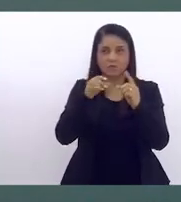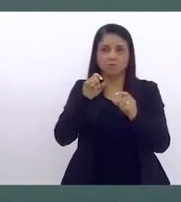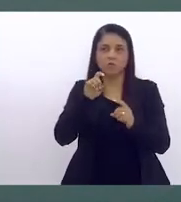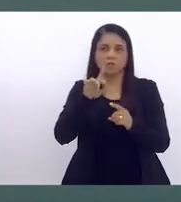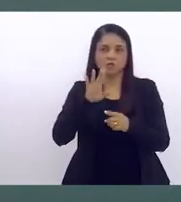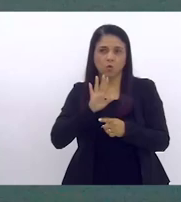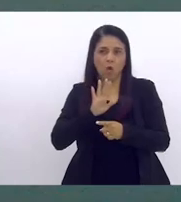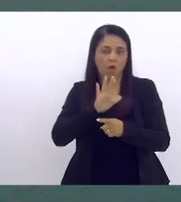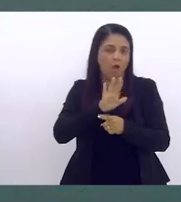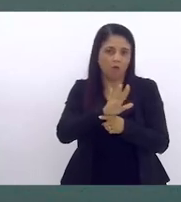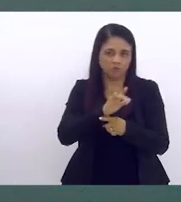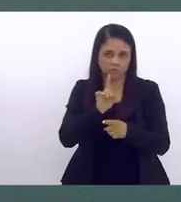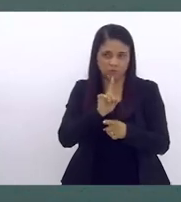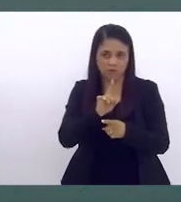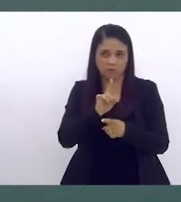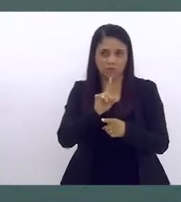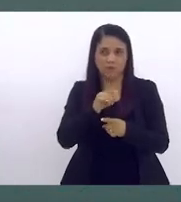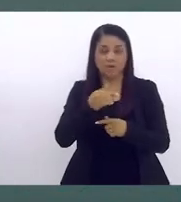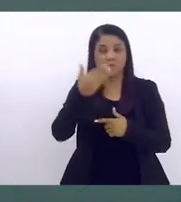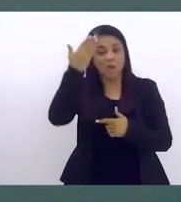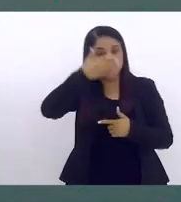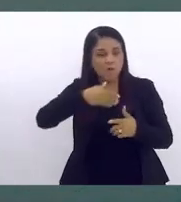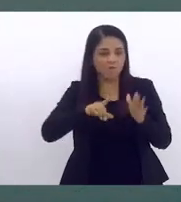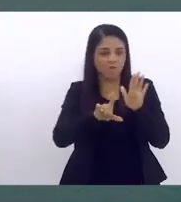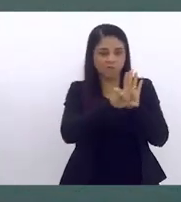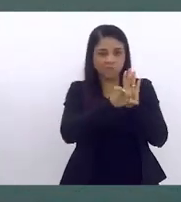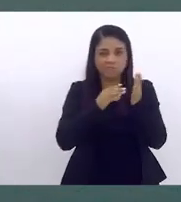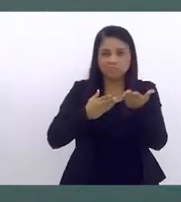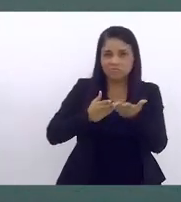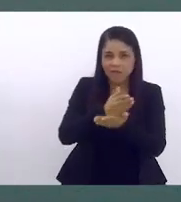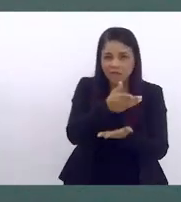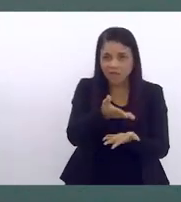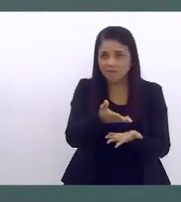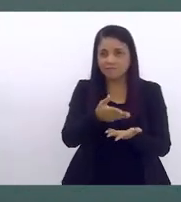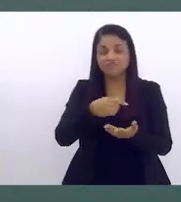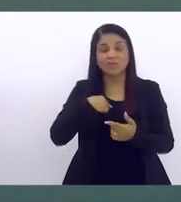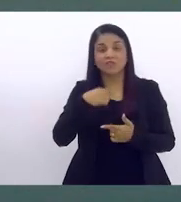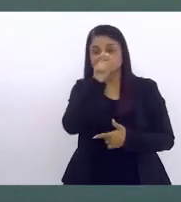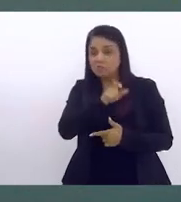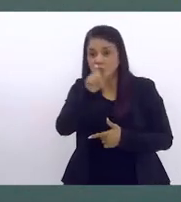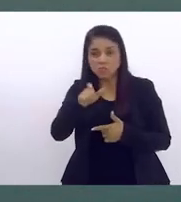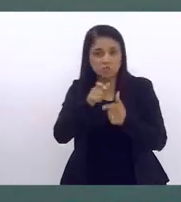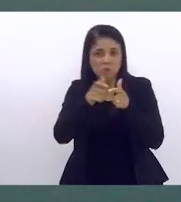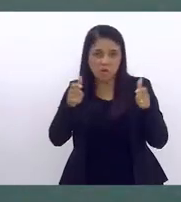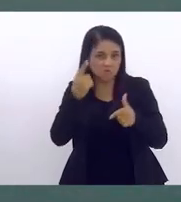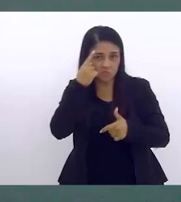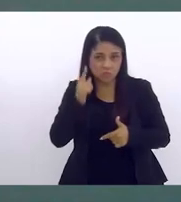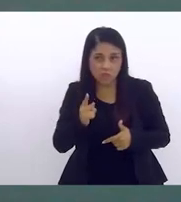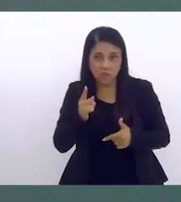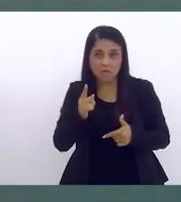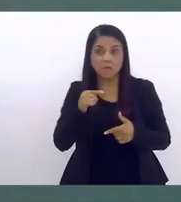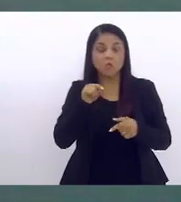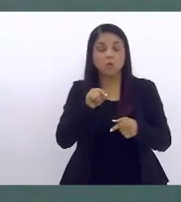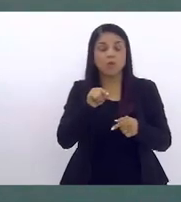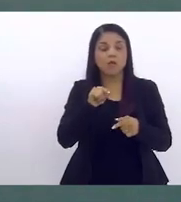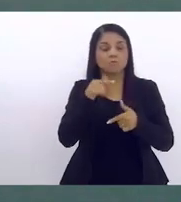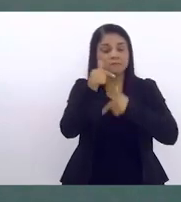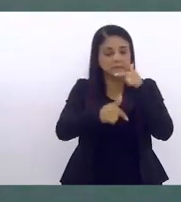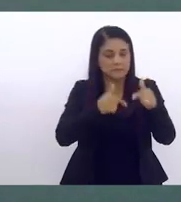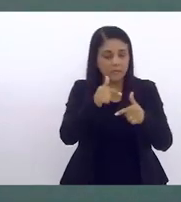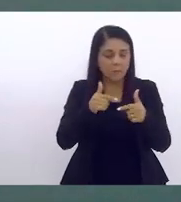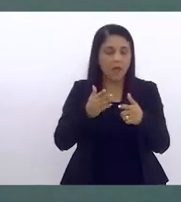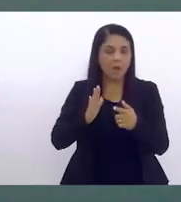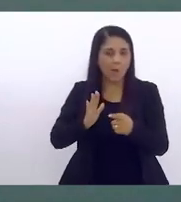gente só pedir para aprovar a lei, cuja maior parte das pessoas não sabe. O trabalho é de apoio